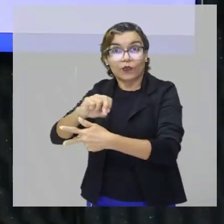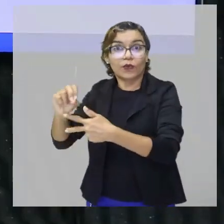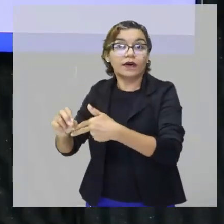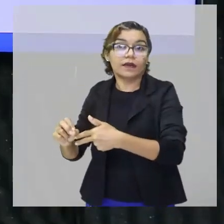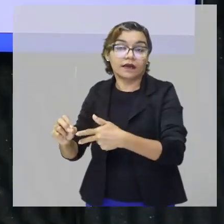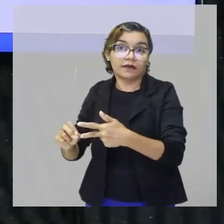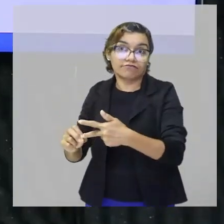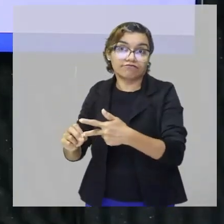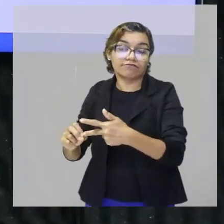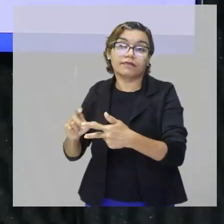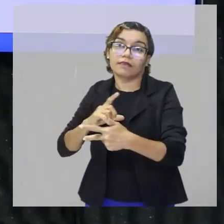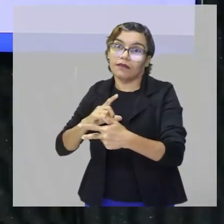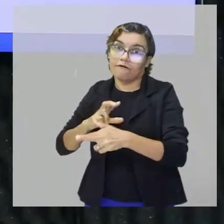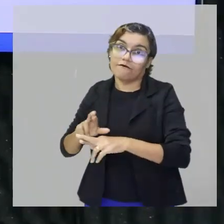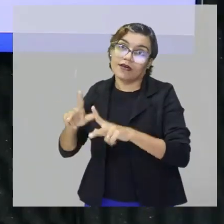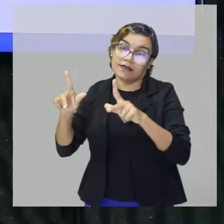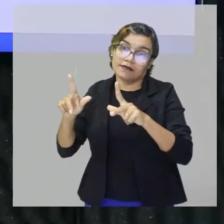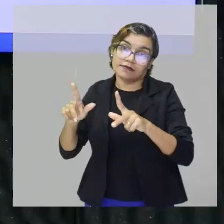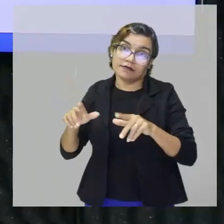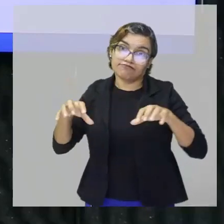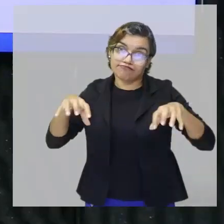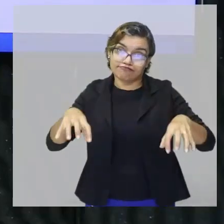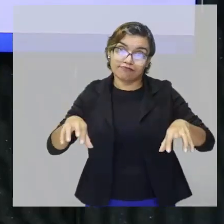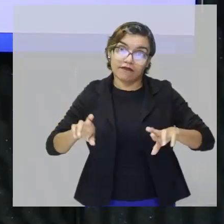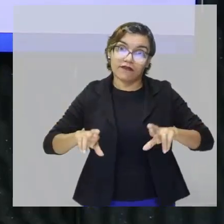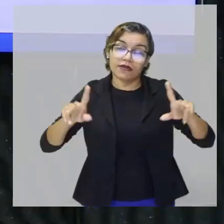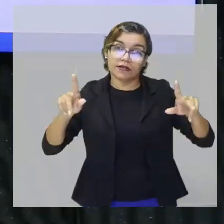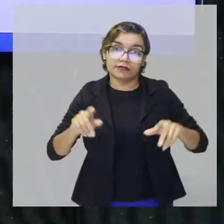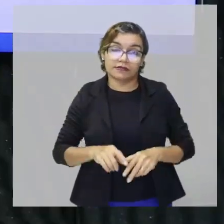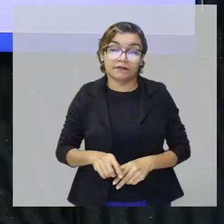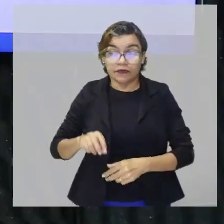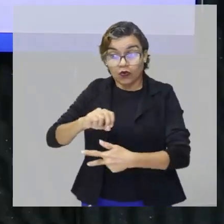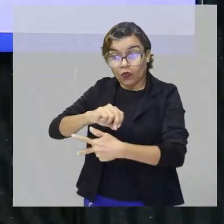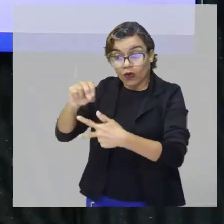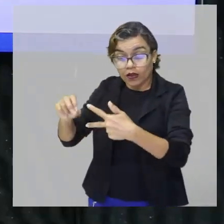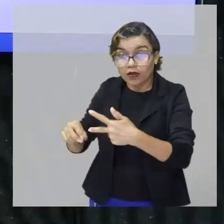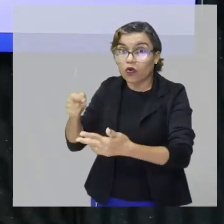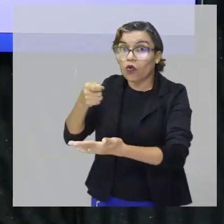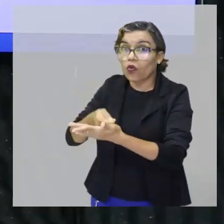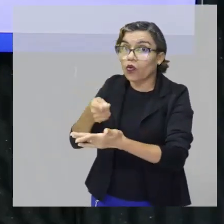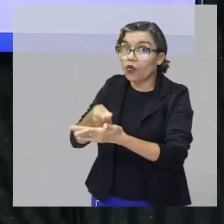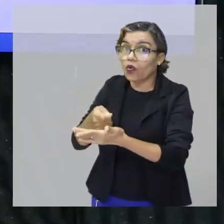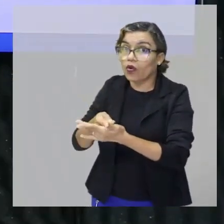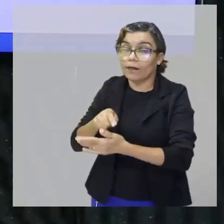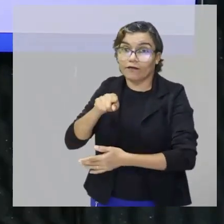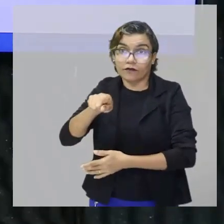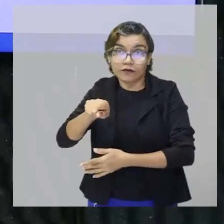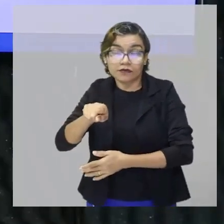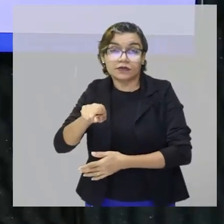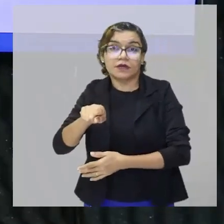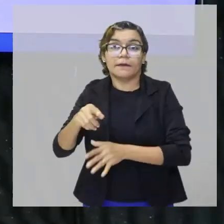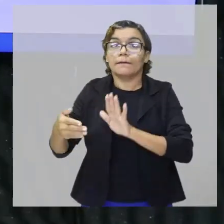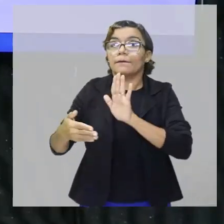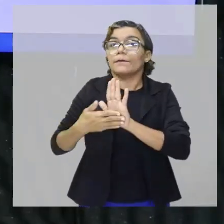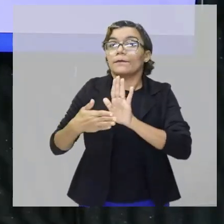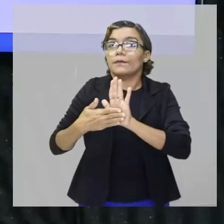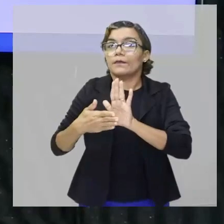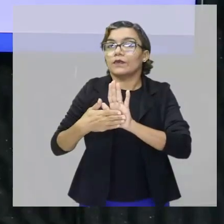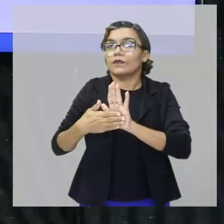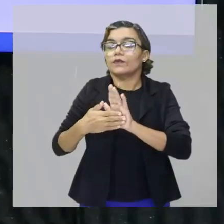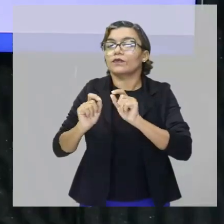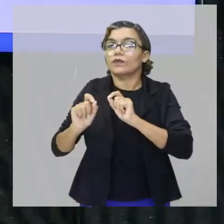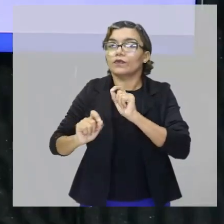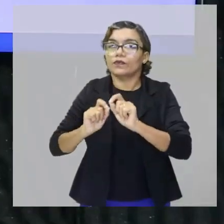né? Tem uma pequena diferença. No Enem, eles cobram que obrigatoriamente você tem que propor uma proposta